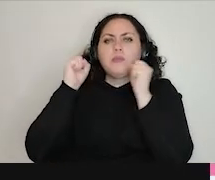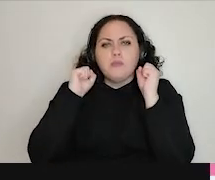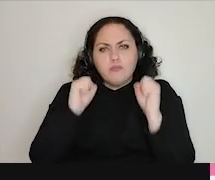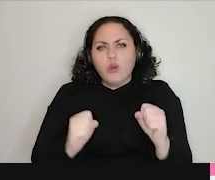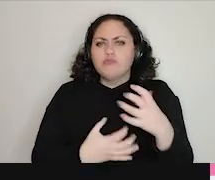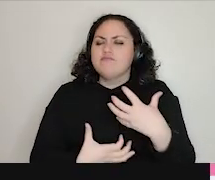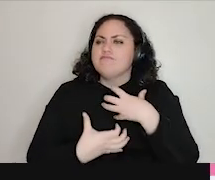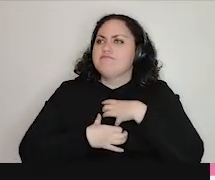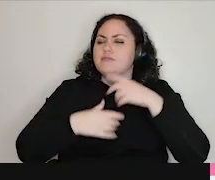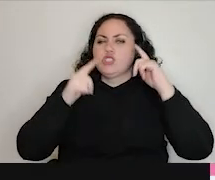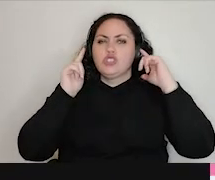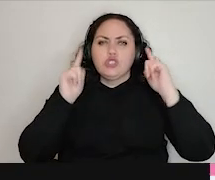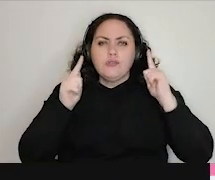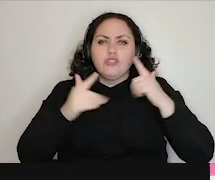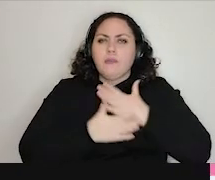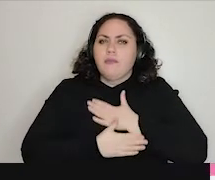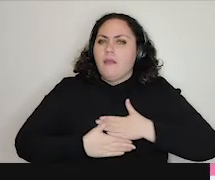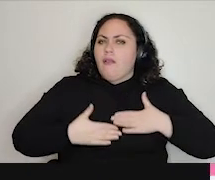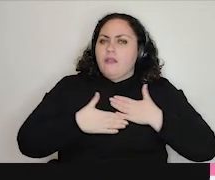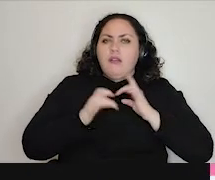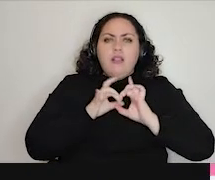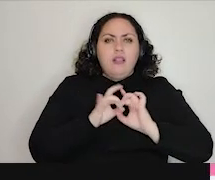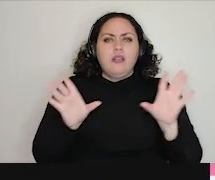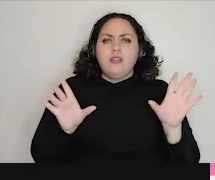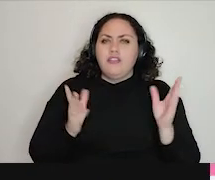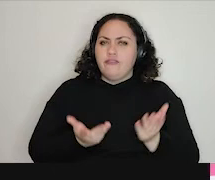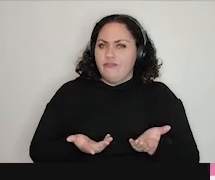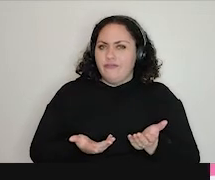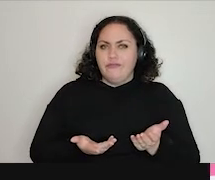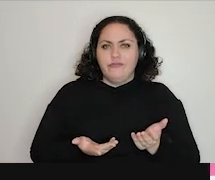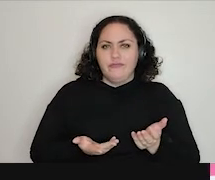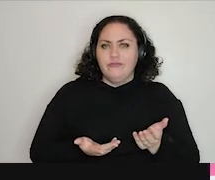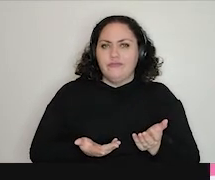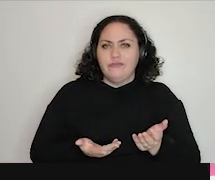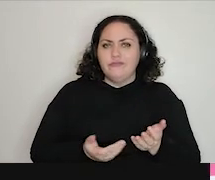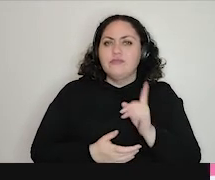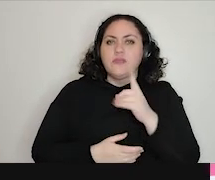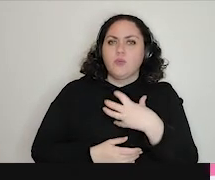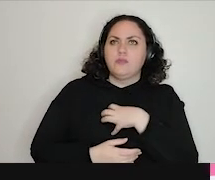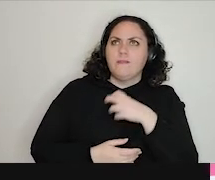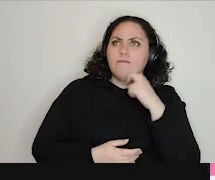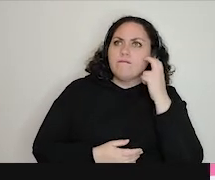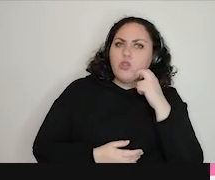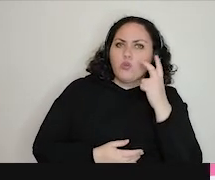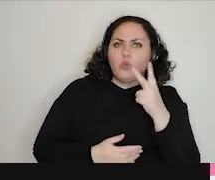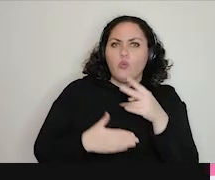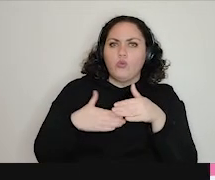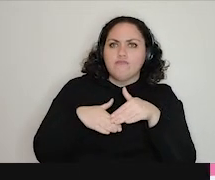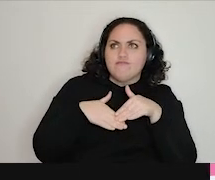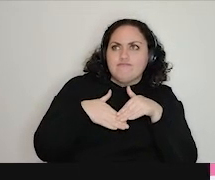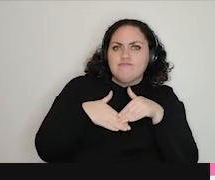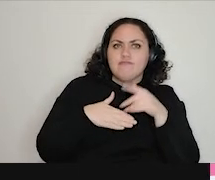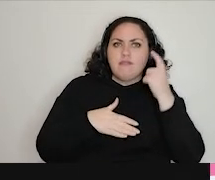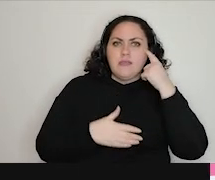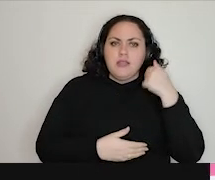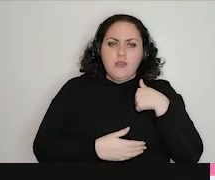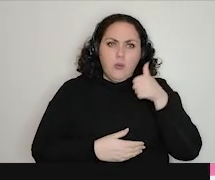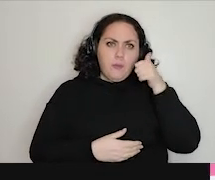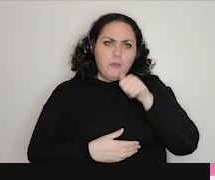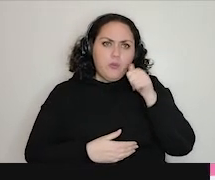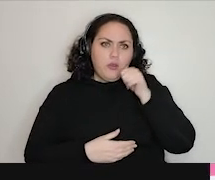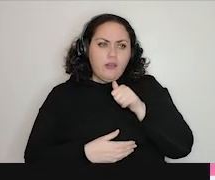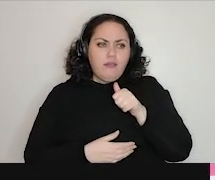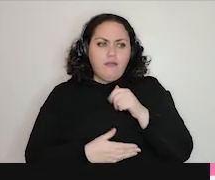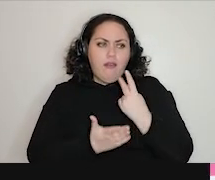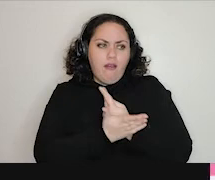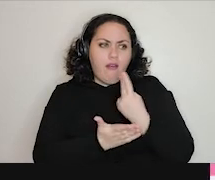ela quiser e se divertir, viver da maneira com que ela achar que deve, sem se sentir inibida ou recuada, ou